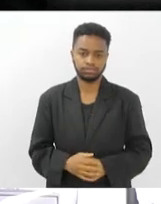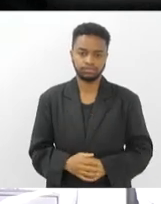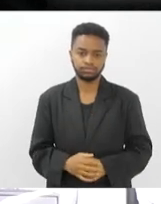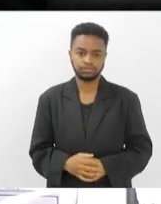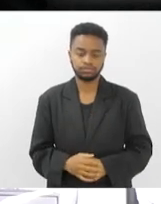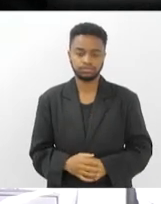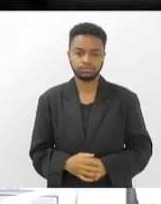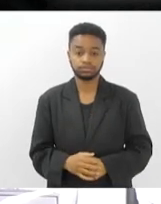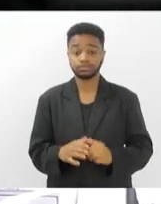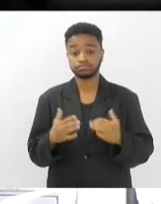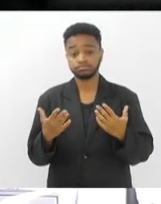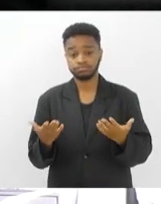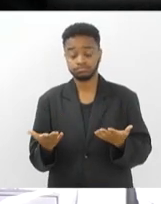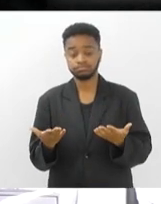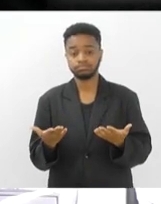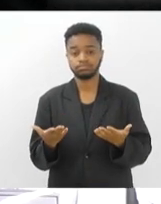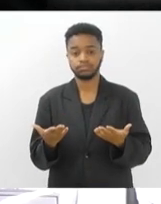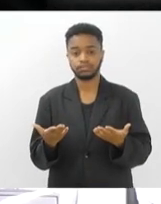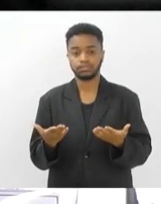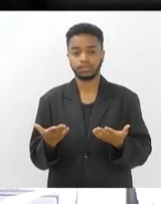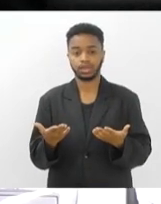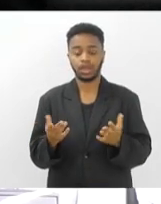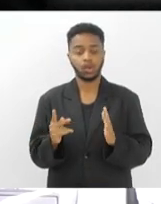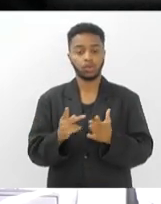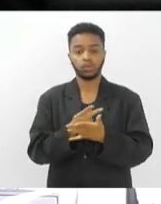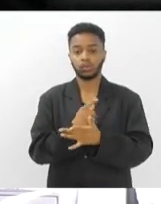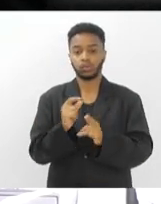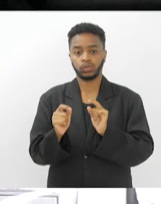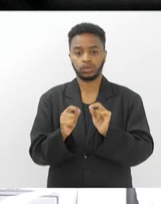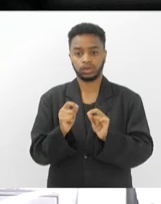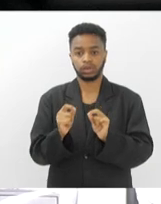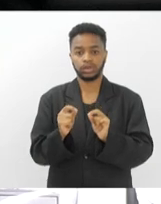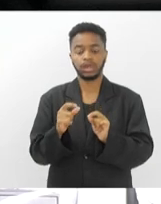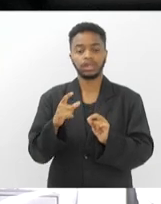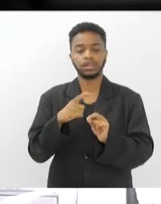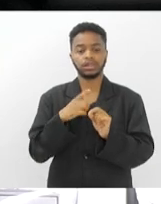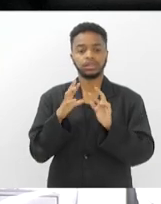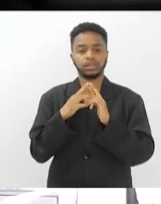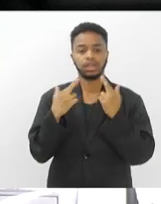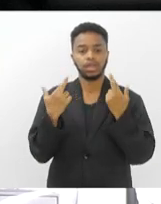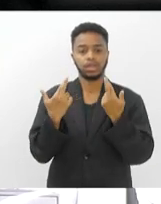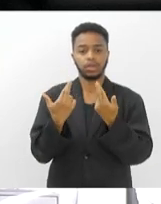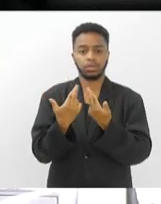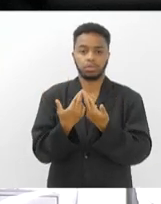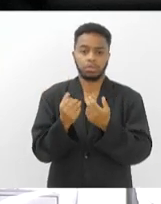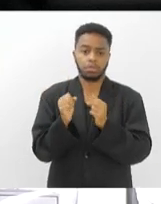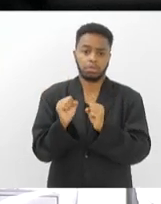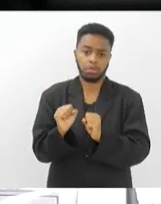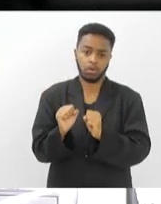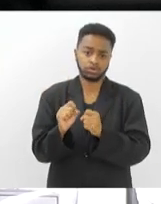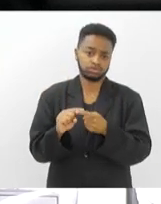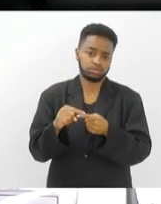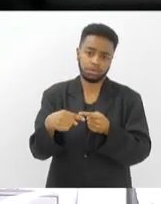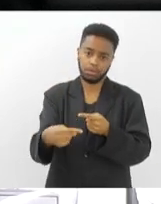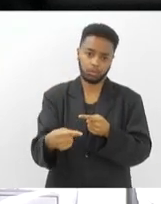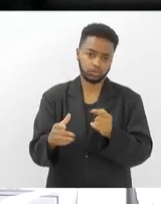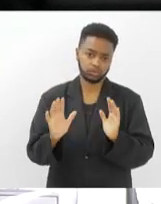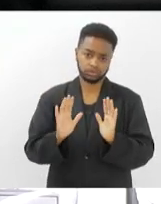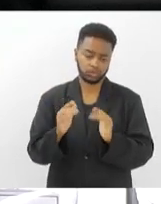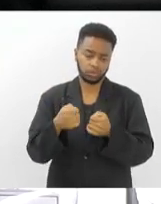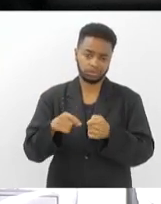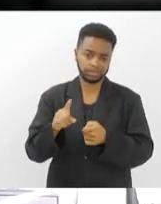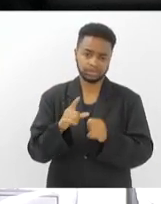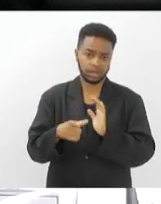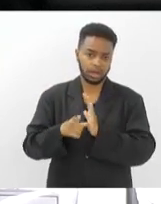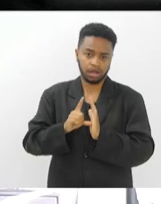Então, por via de consequência, essa oitiva pode ser a posteriori, não precisa ser